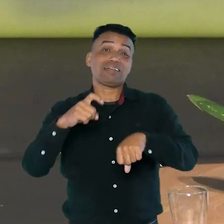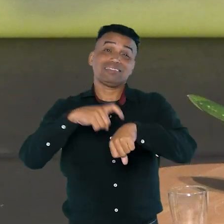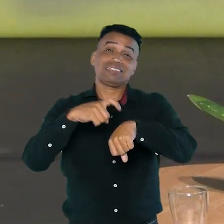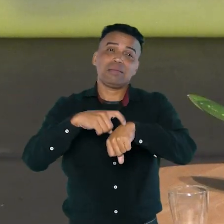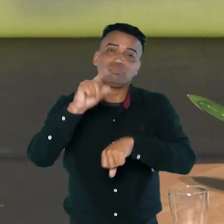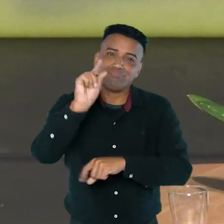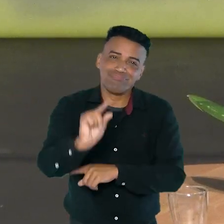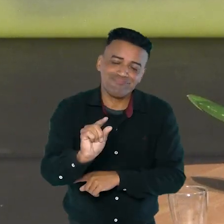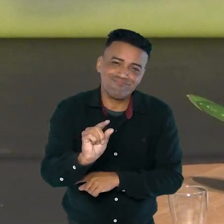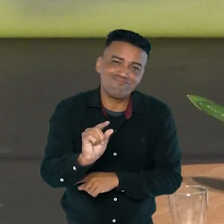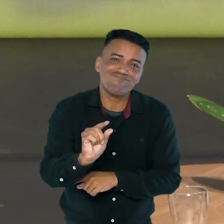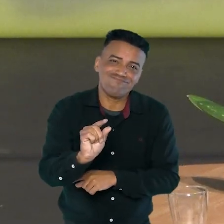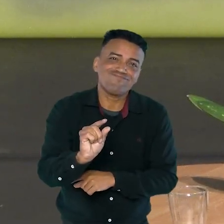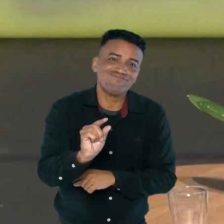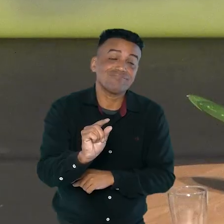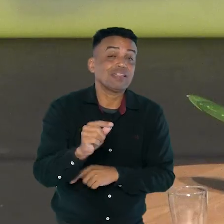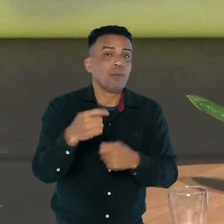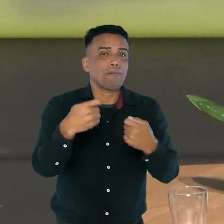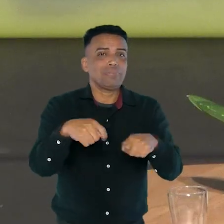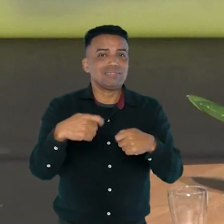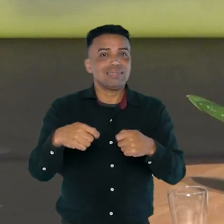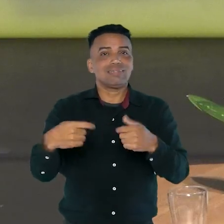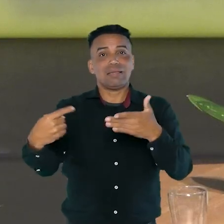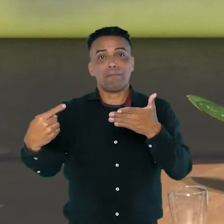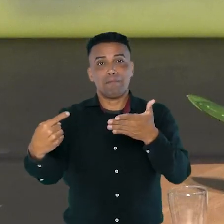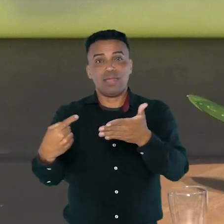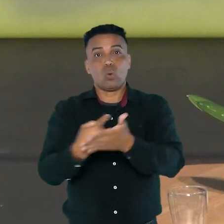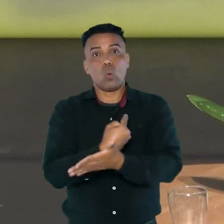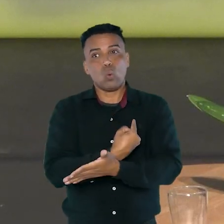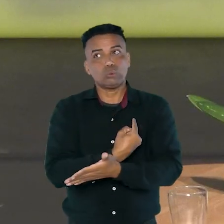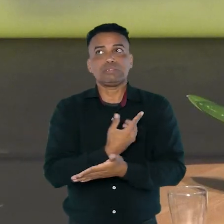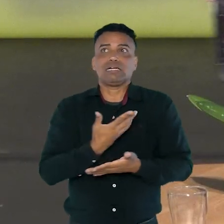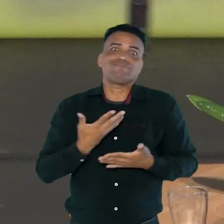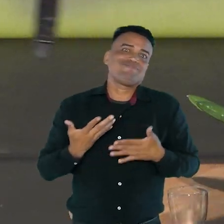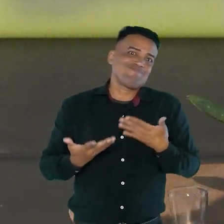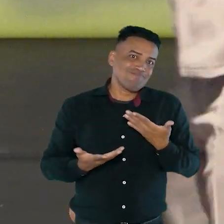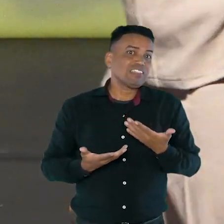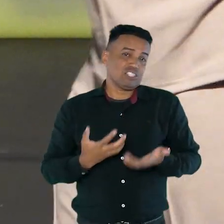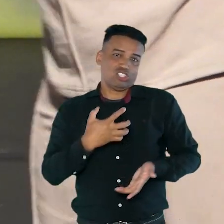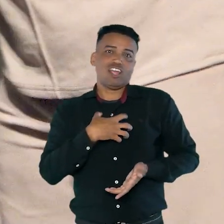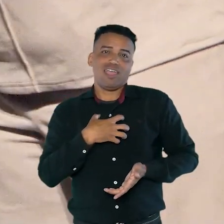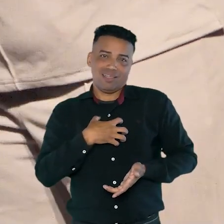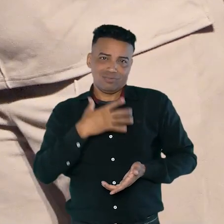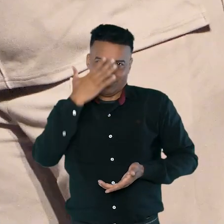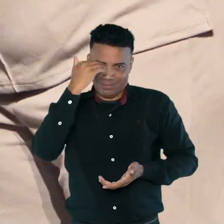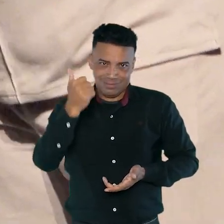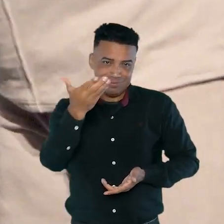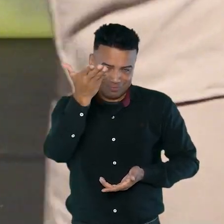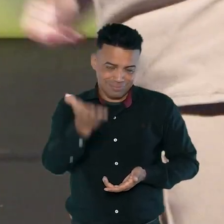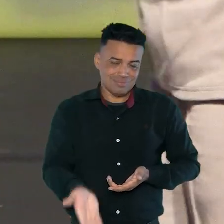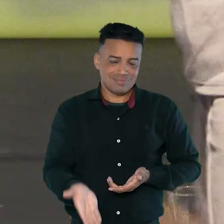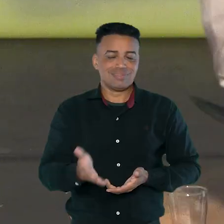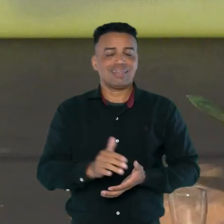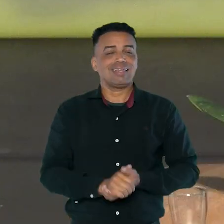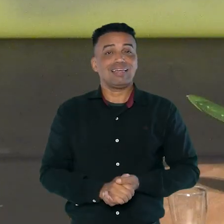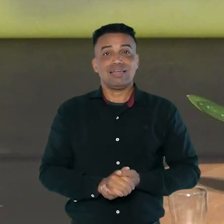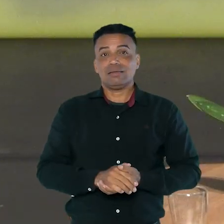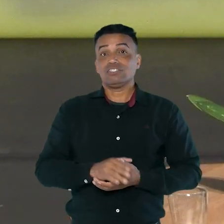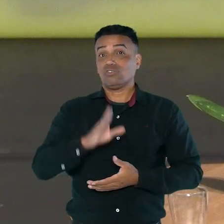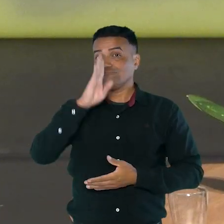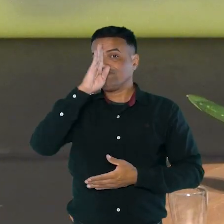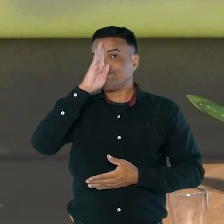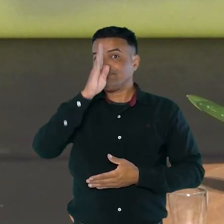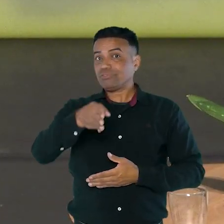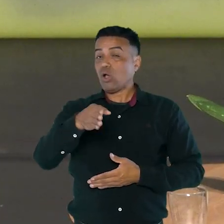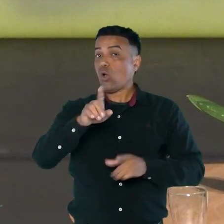não tem muito tempo. Então, a gente precisa que as perguntas sejam daquele jeito que a gente conhece, diretas